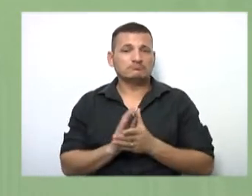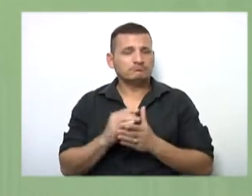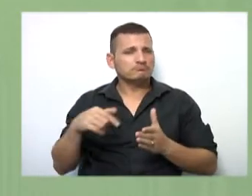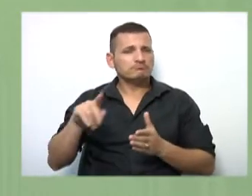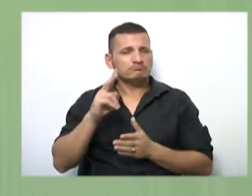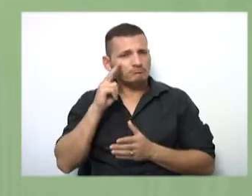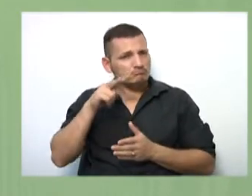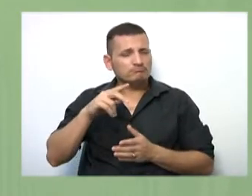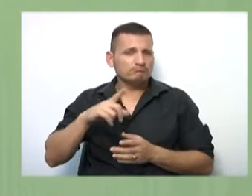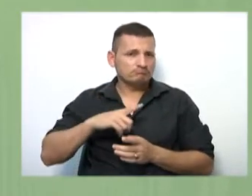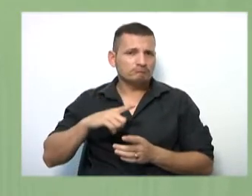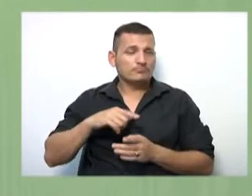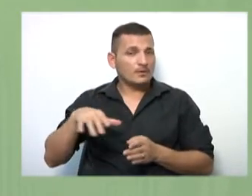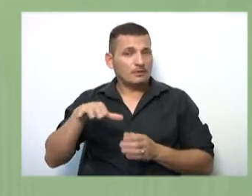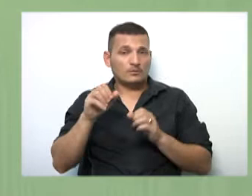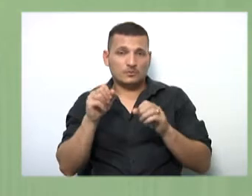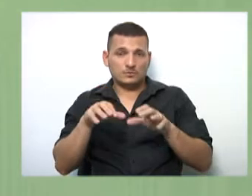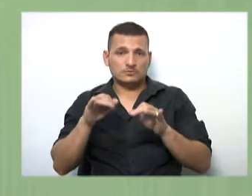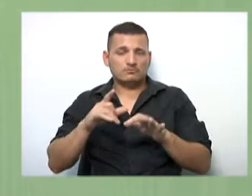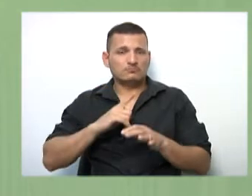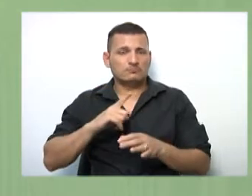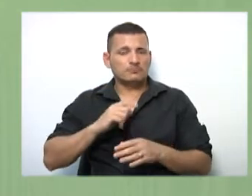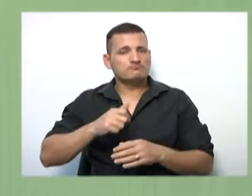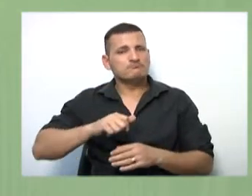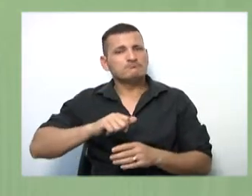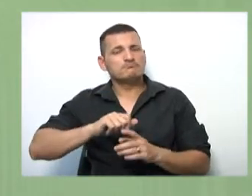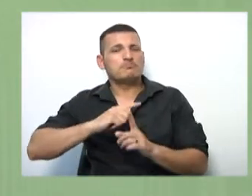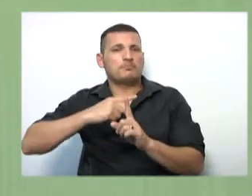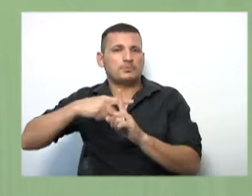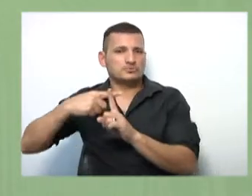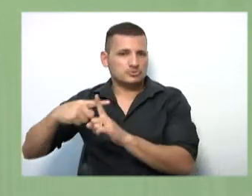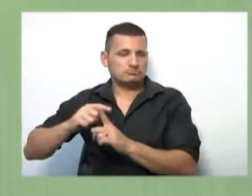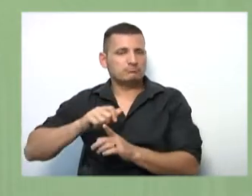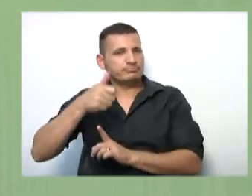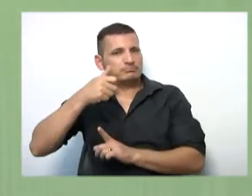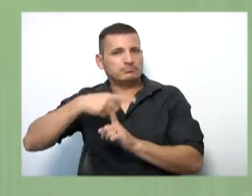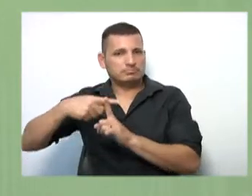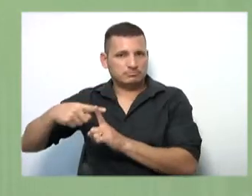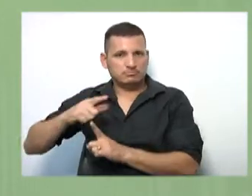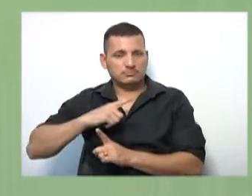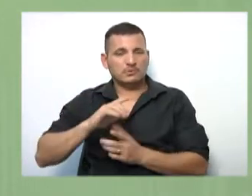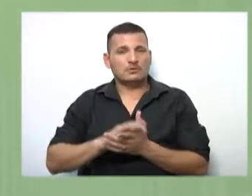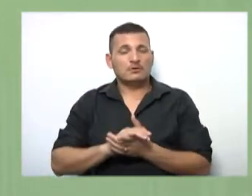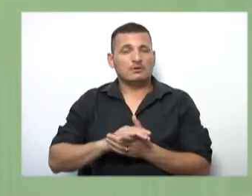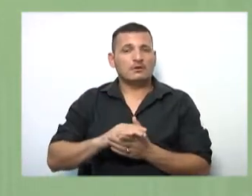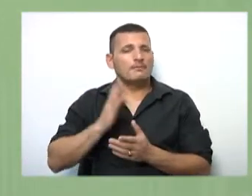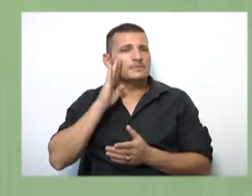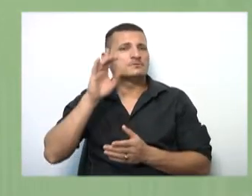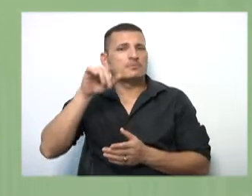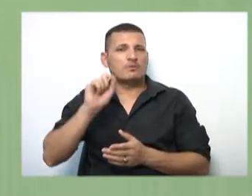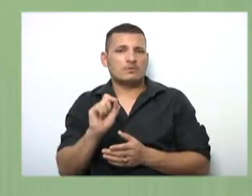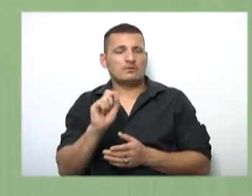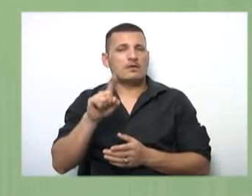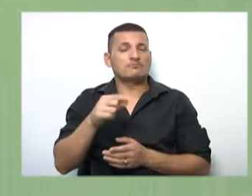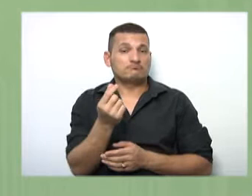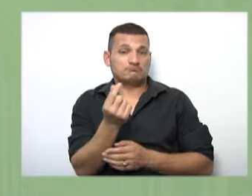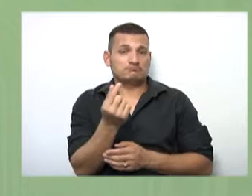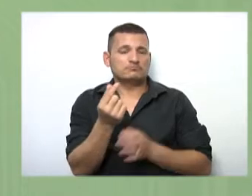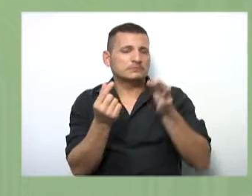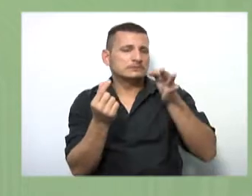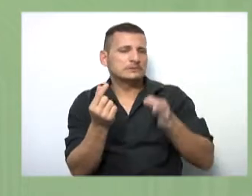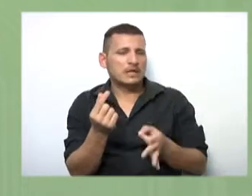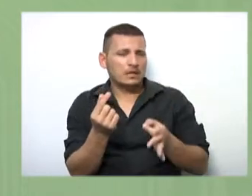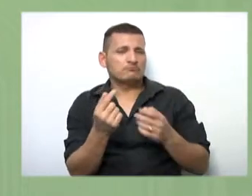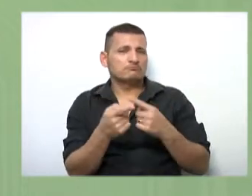vantagens no ramo educacional. As principais são o preço justo, pois a gente não está falando de fins